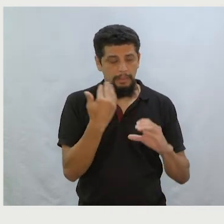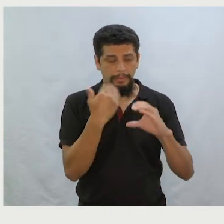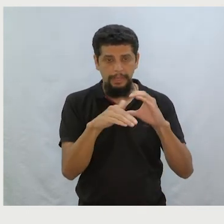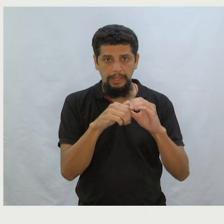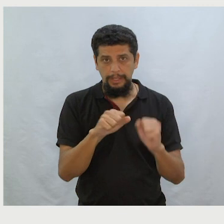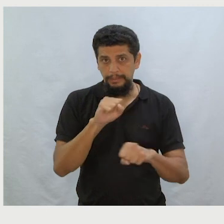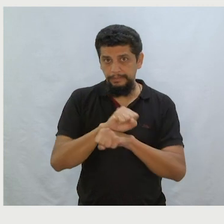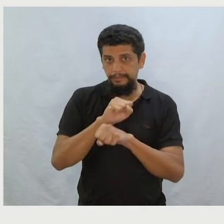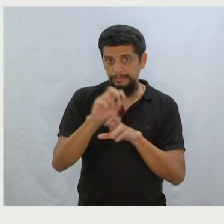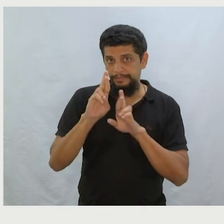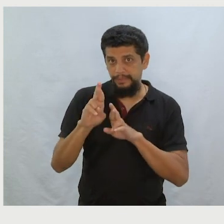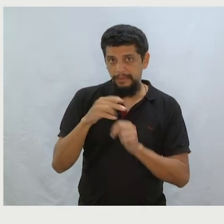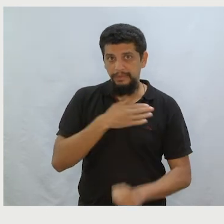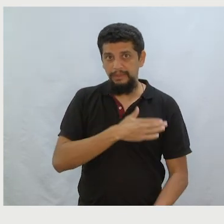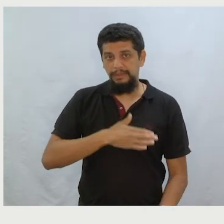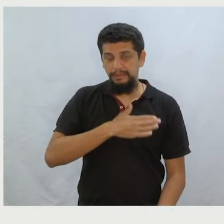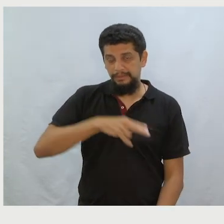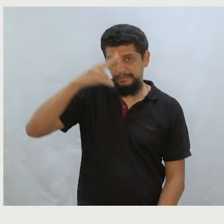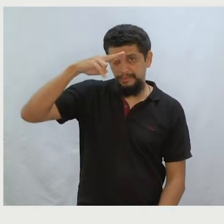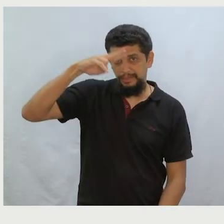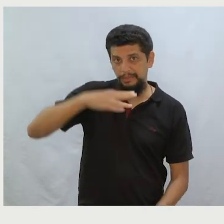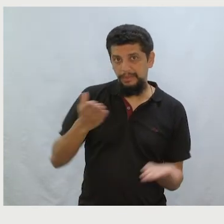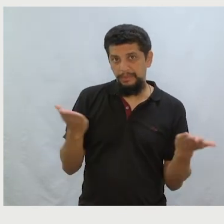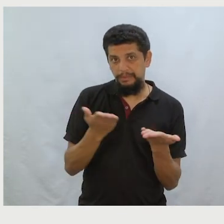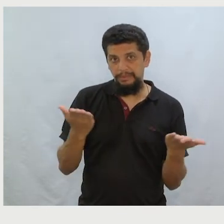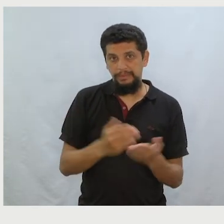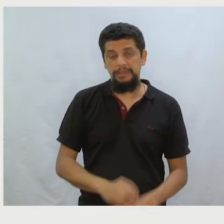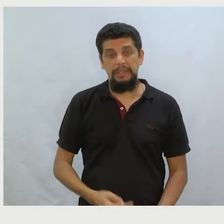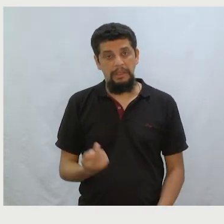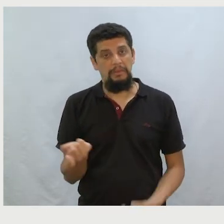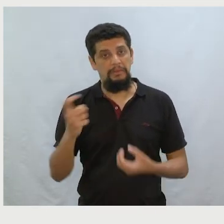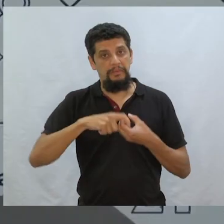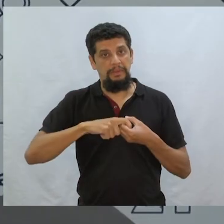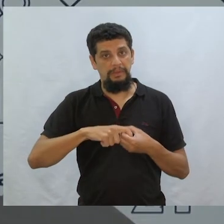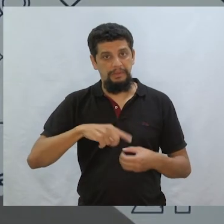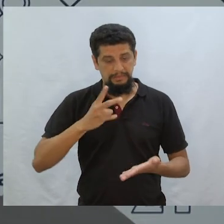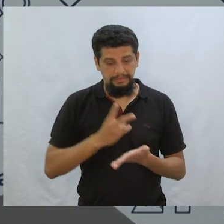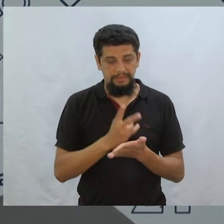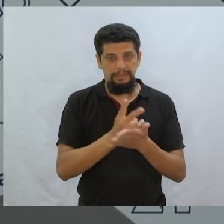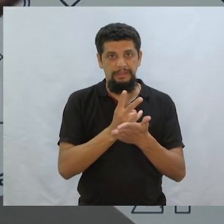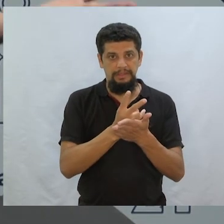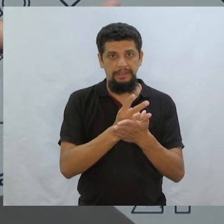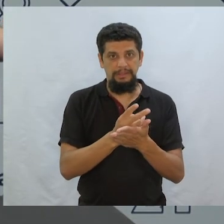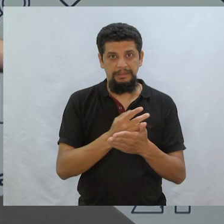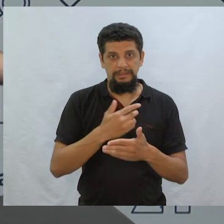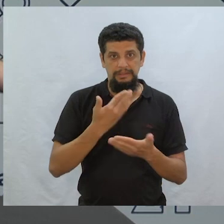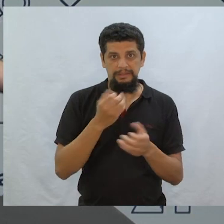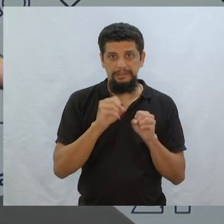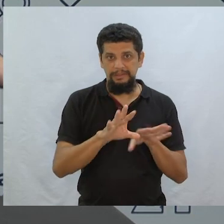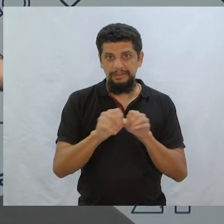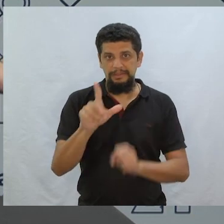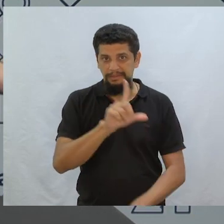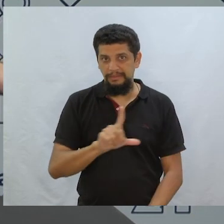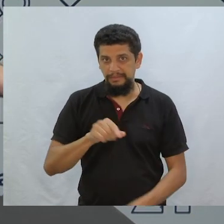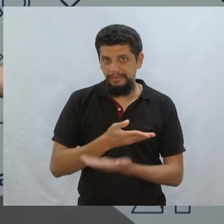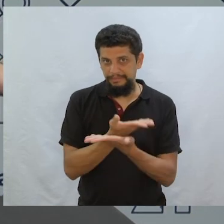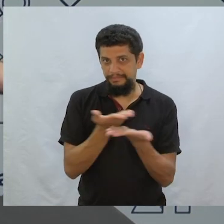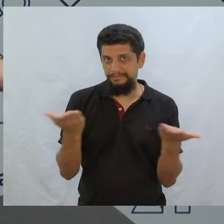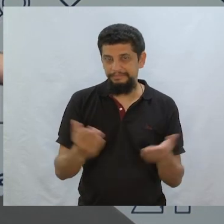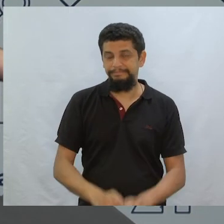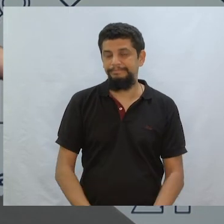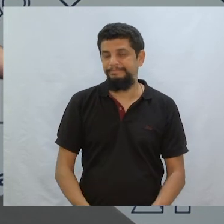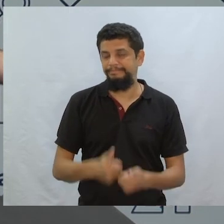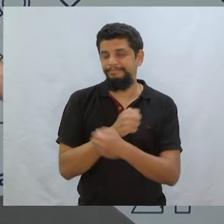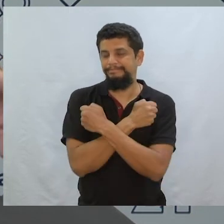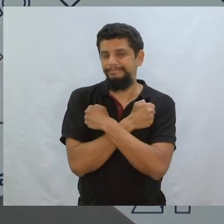e-mail espero que vocês tenham gostado da nossa história de hoje e eu volto para continuar trabalhando literatura com